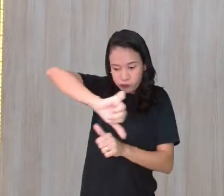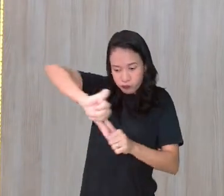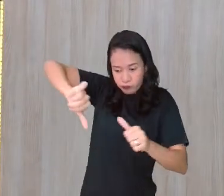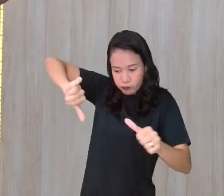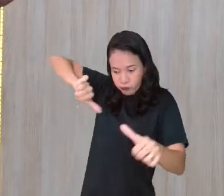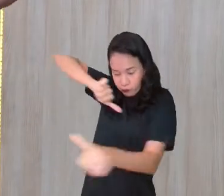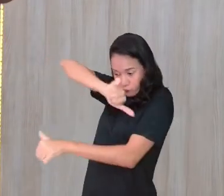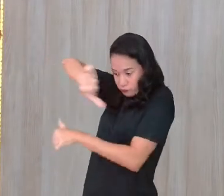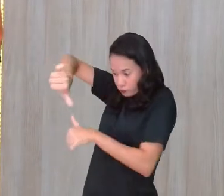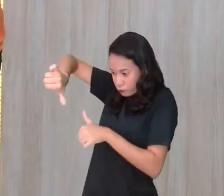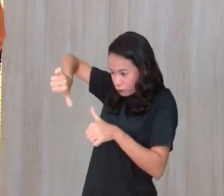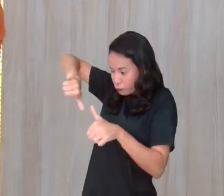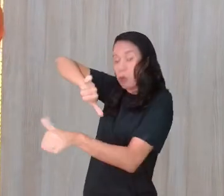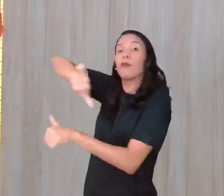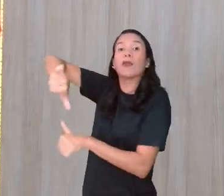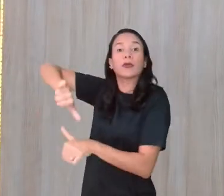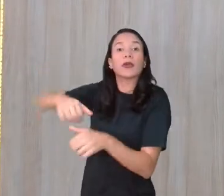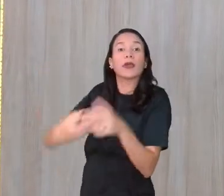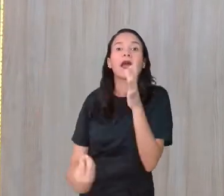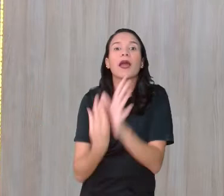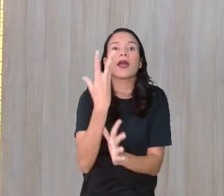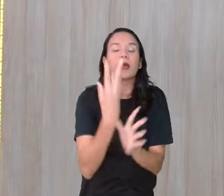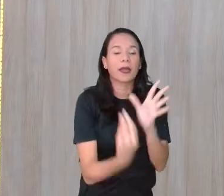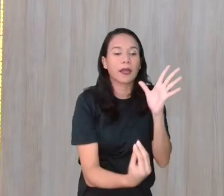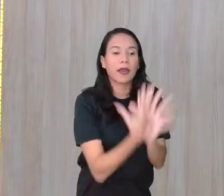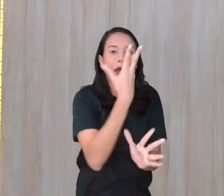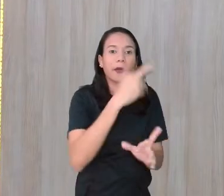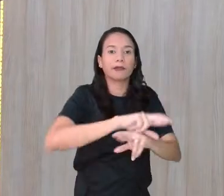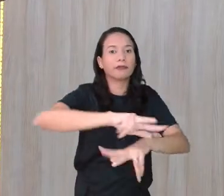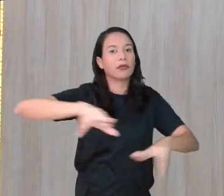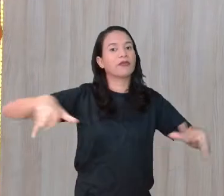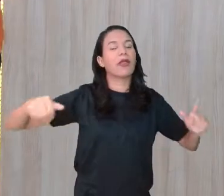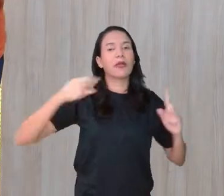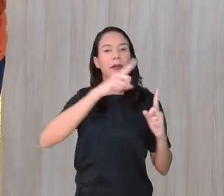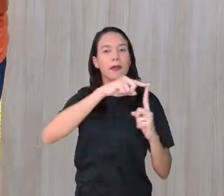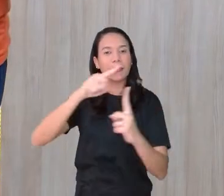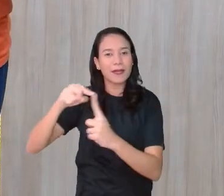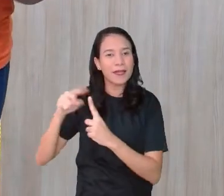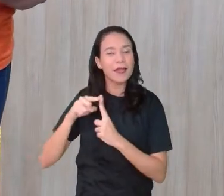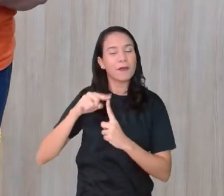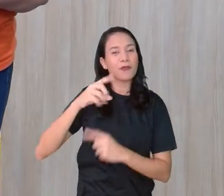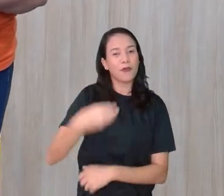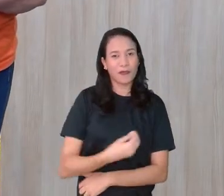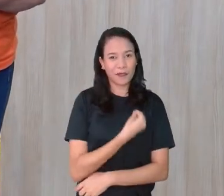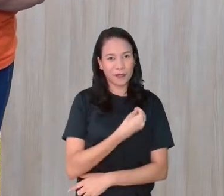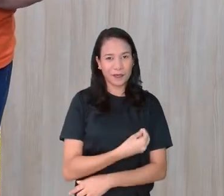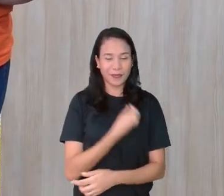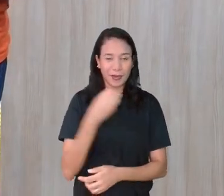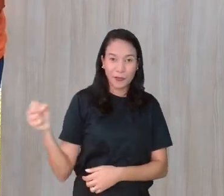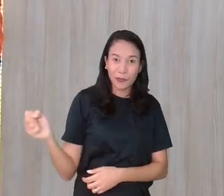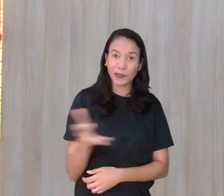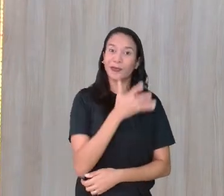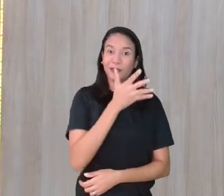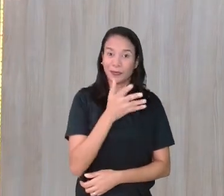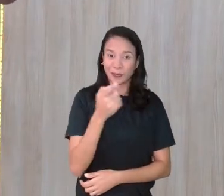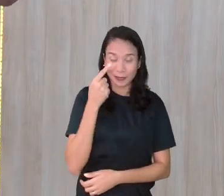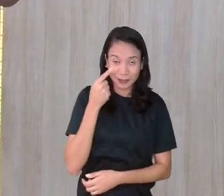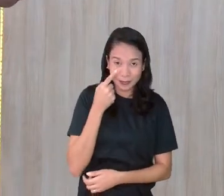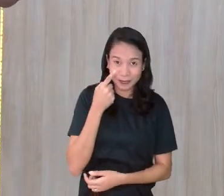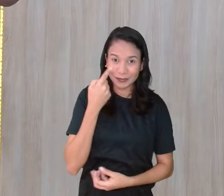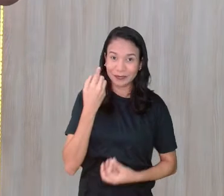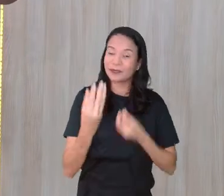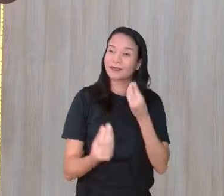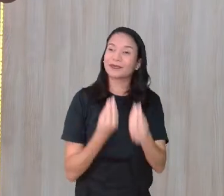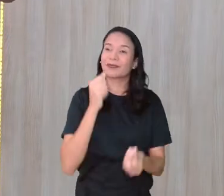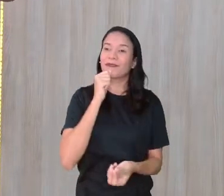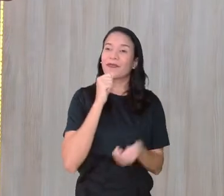a modificação veio dando origem a uma infinidade de espécies, ou seja, a novas espécies. Vamos ver o que eu tenho ainda